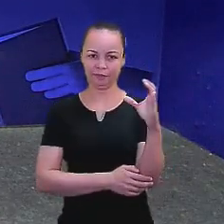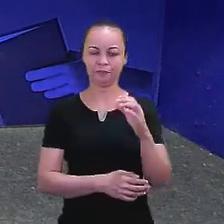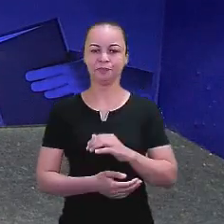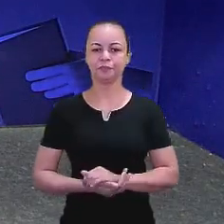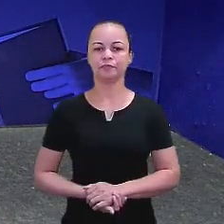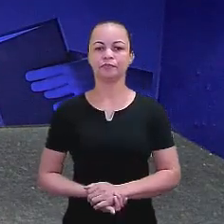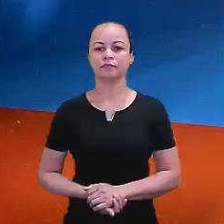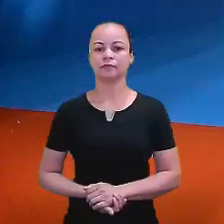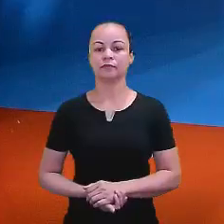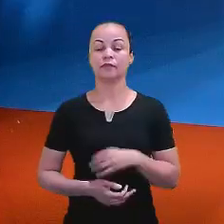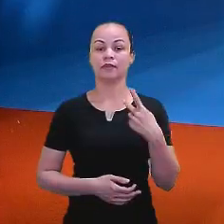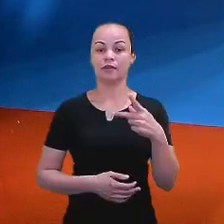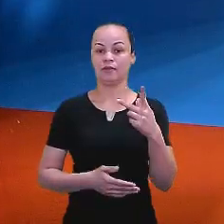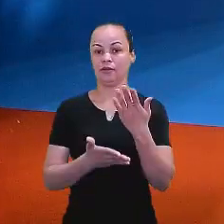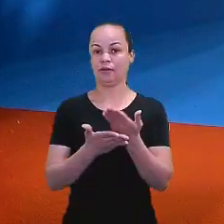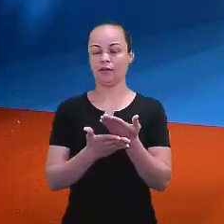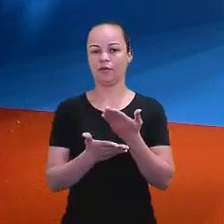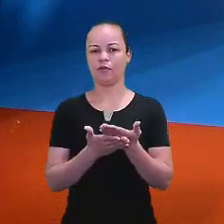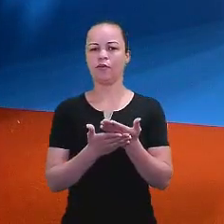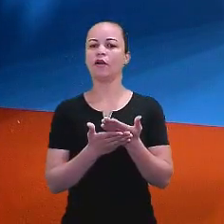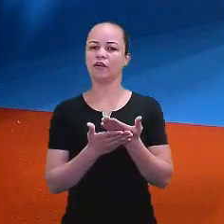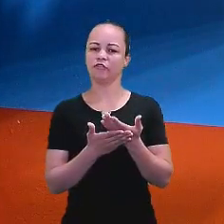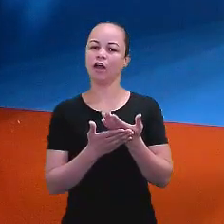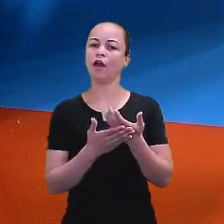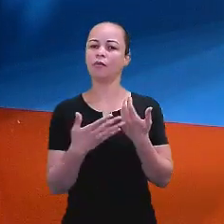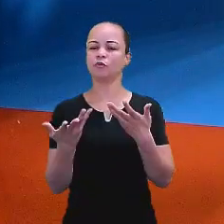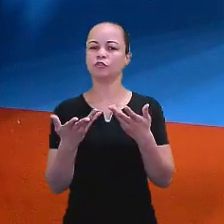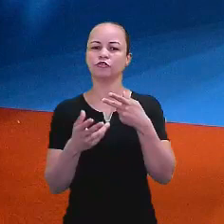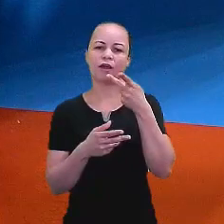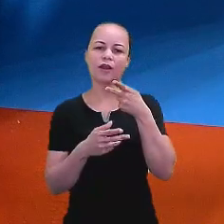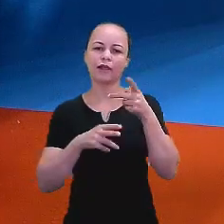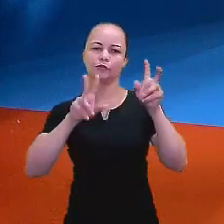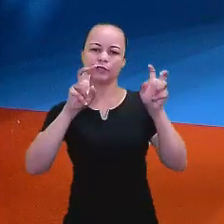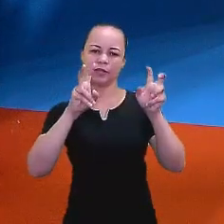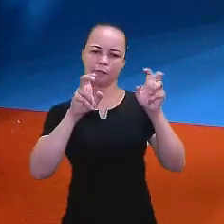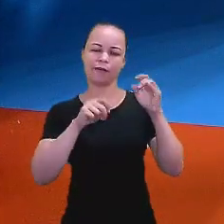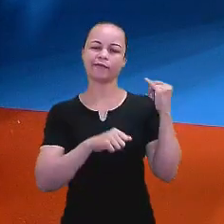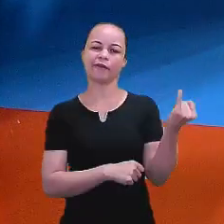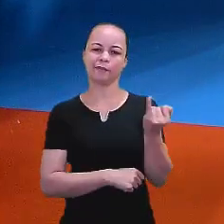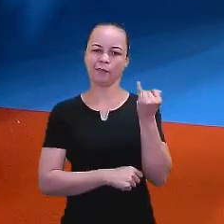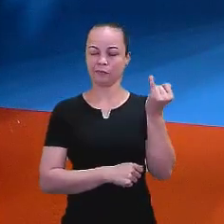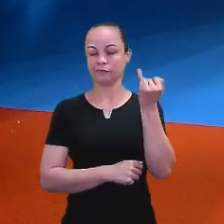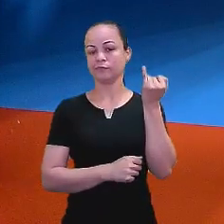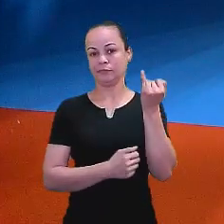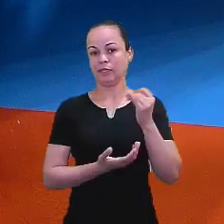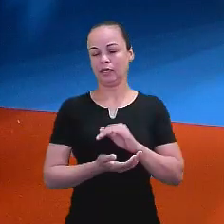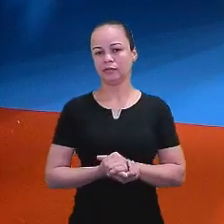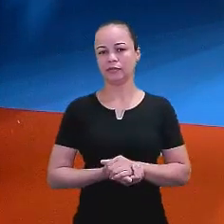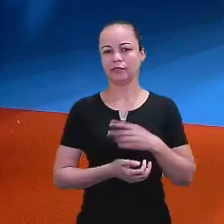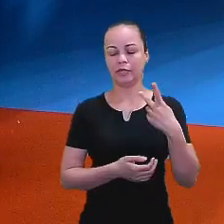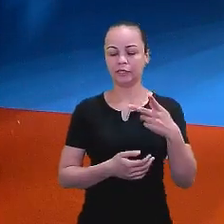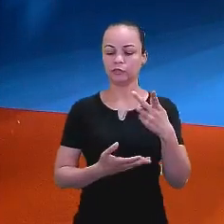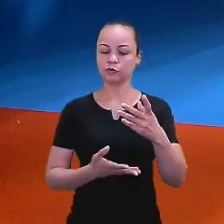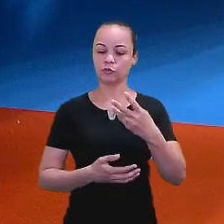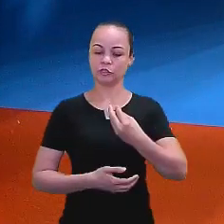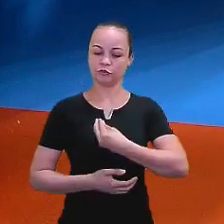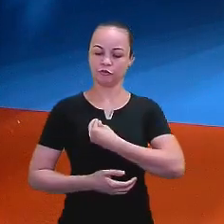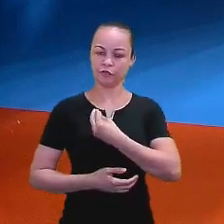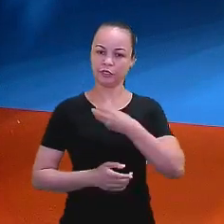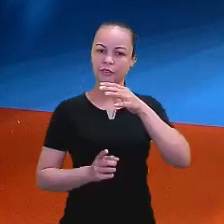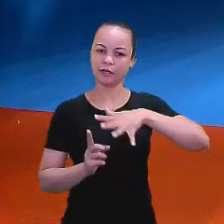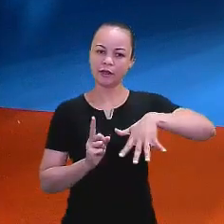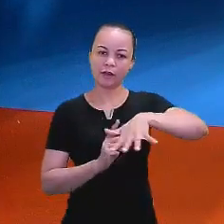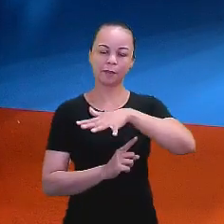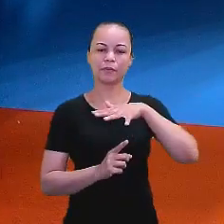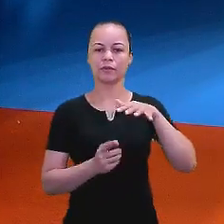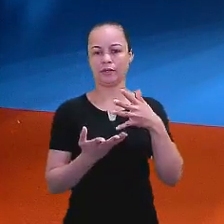Natureza. Nessa aula de hoje, a gente vai tratar sobre uma temática muito importante, tá certo? Dentro do eixo Vida e Ambiente,